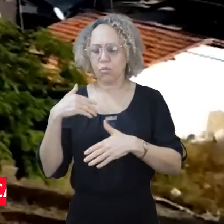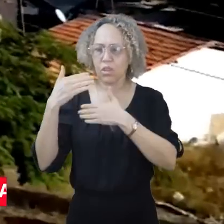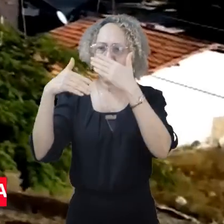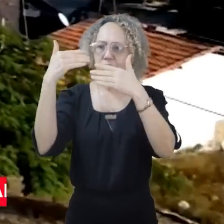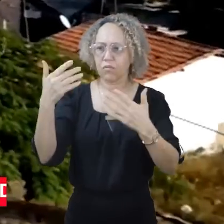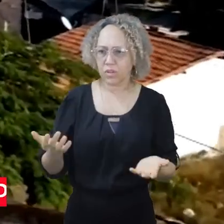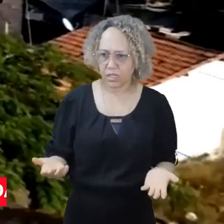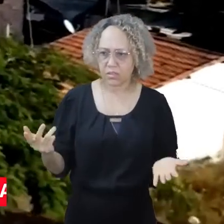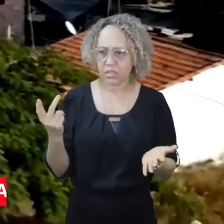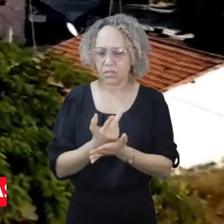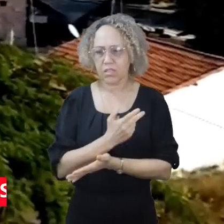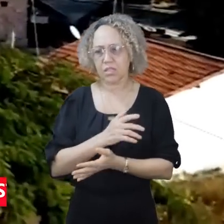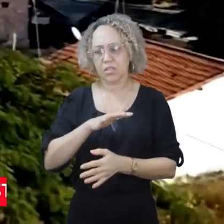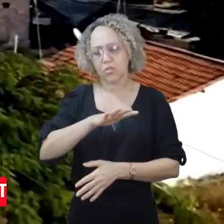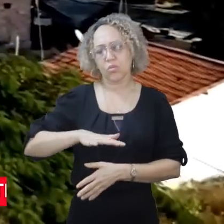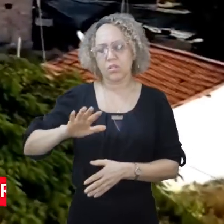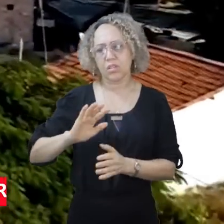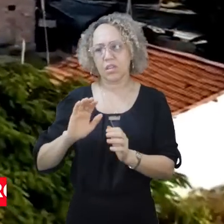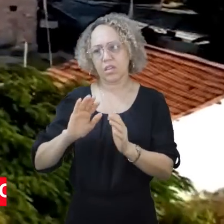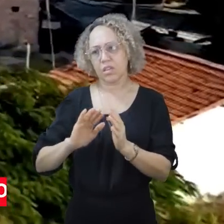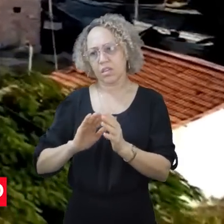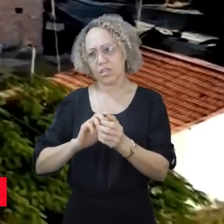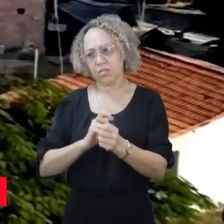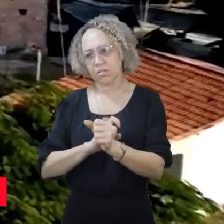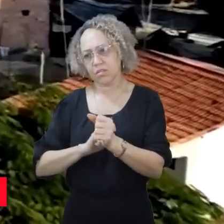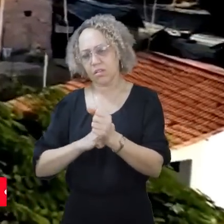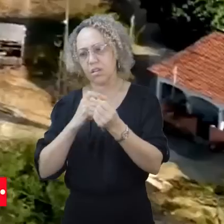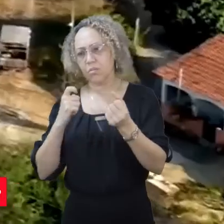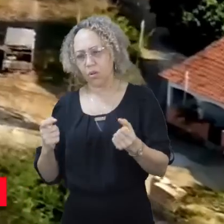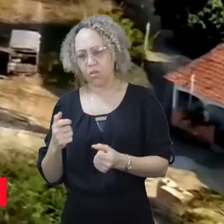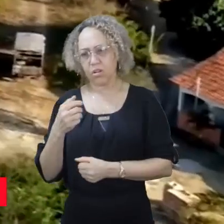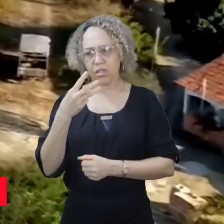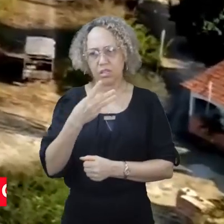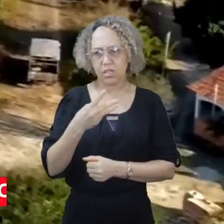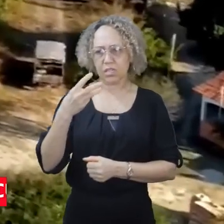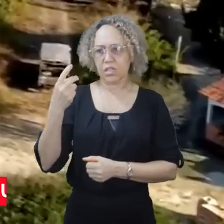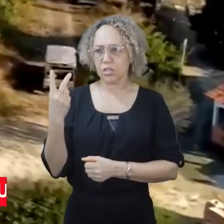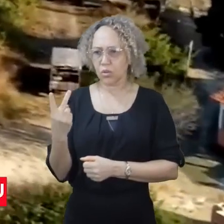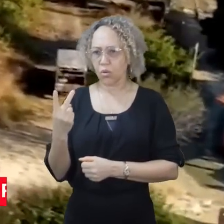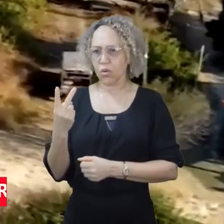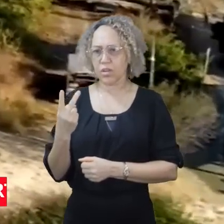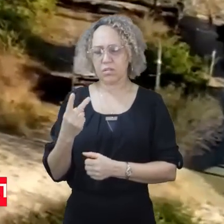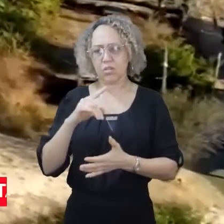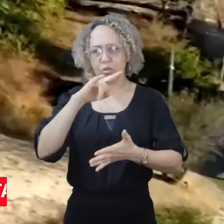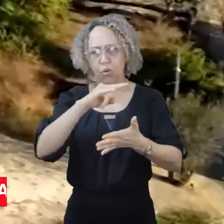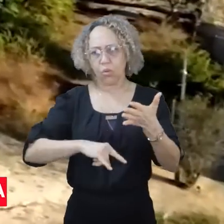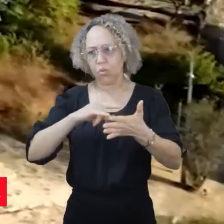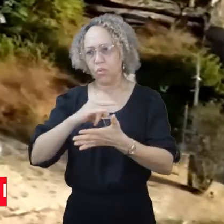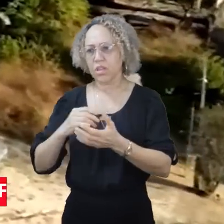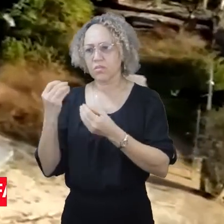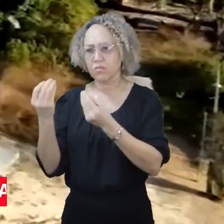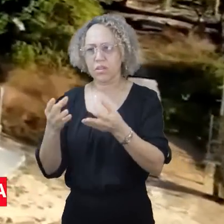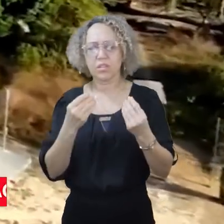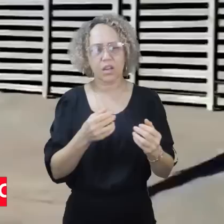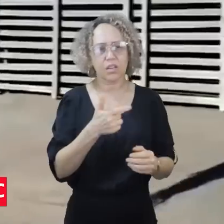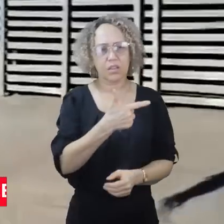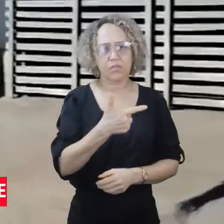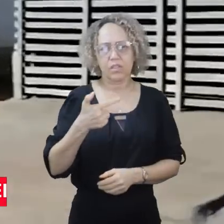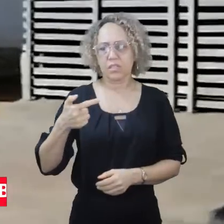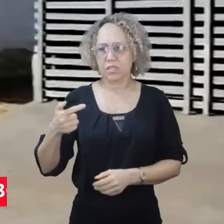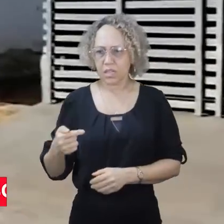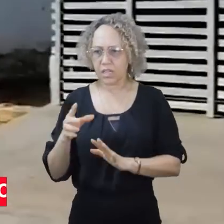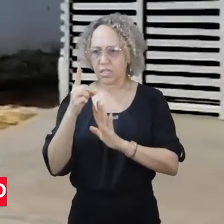que vem ocorrendo em ritmo recorde. 32 títulos já foram entregues e 27 decretos de